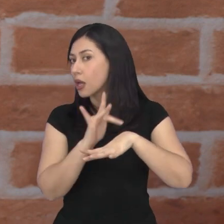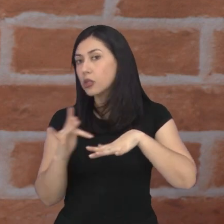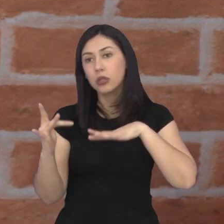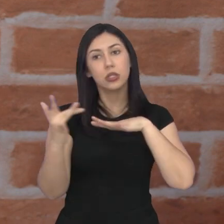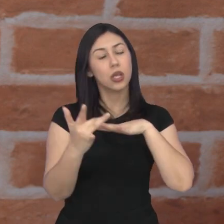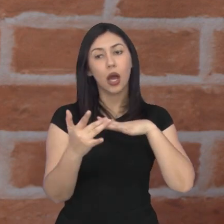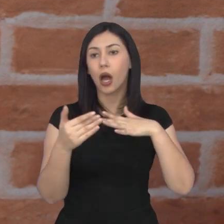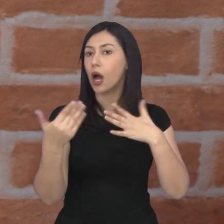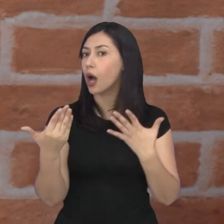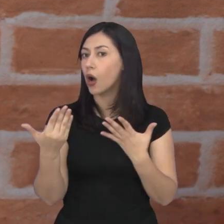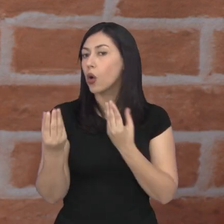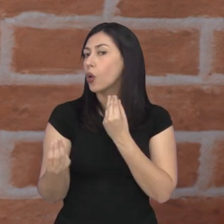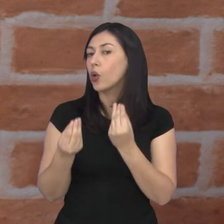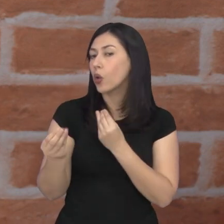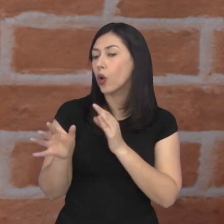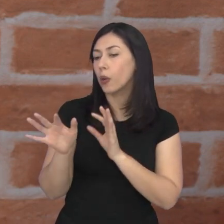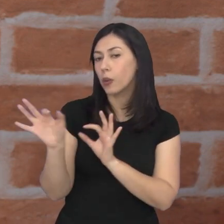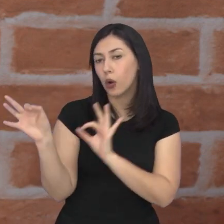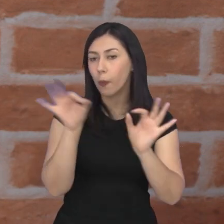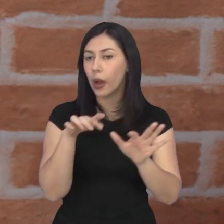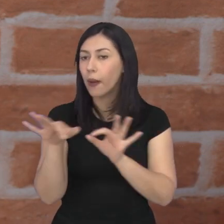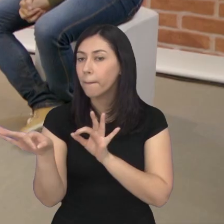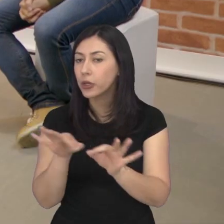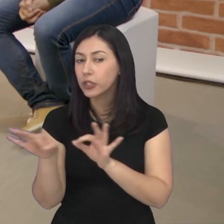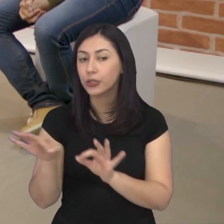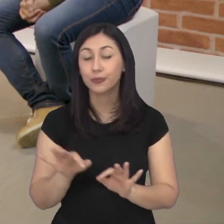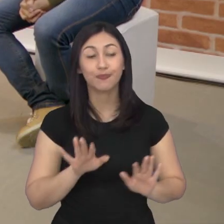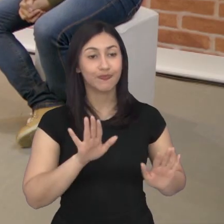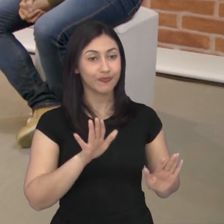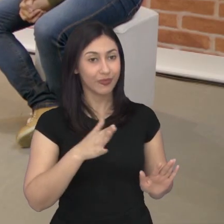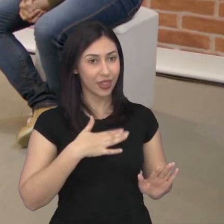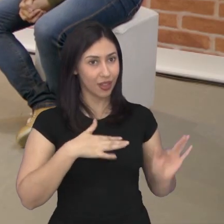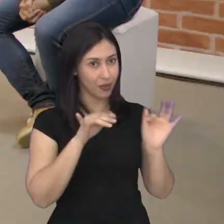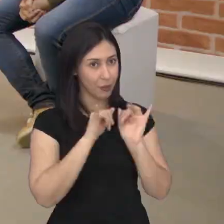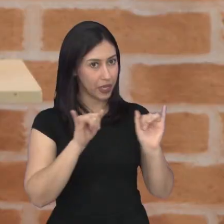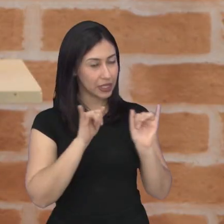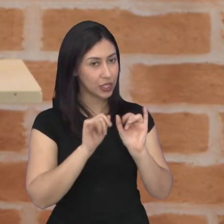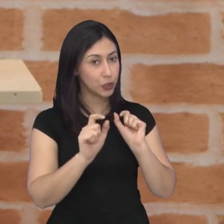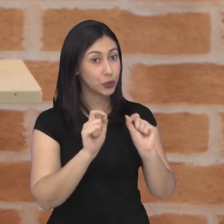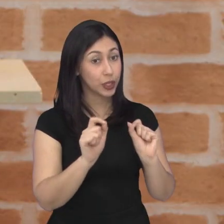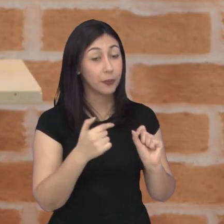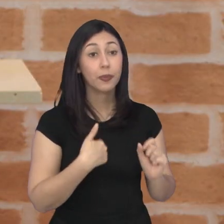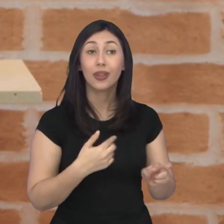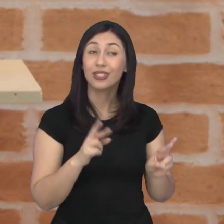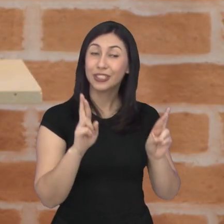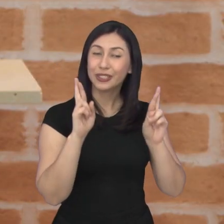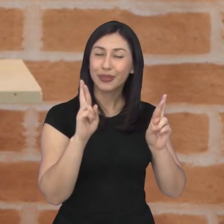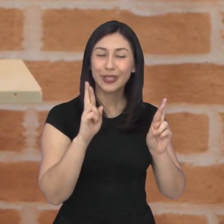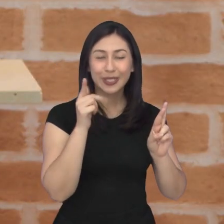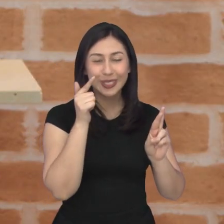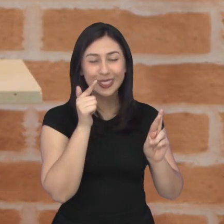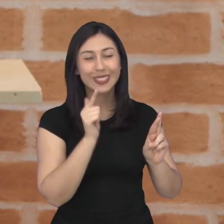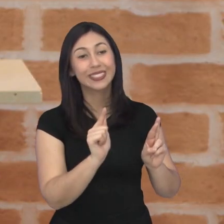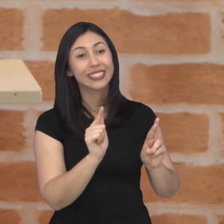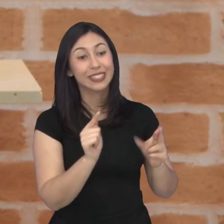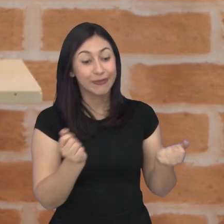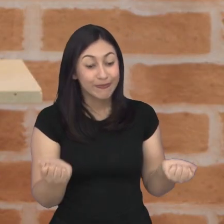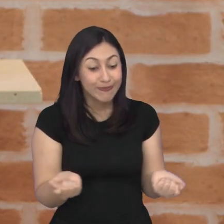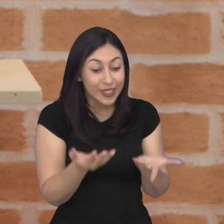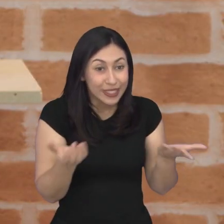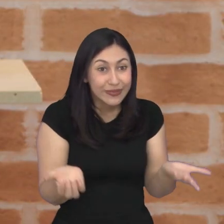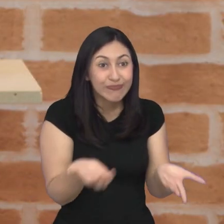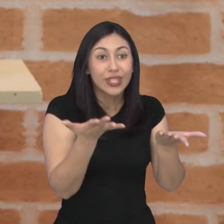rede social, passasse o caminho para o pessoal encontrar seus projetos. Ó, minha mensagem para vocês espero ter conseguido,